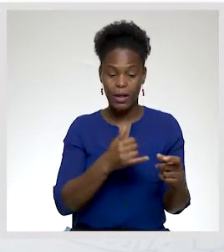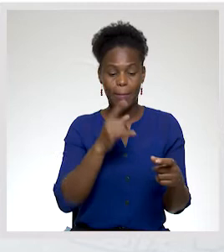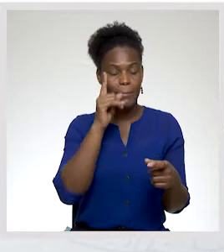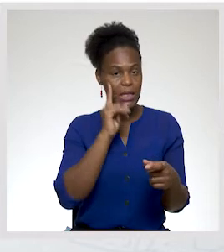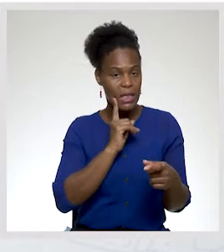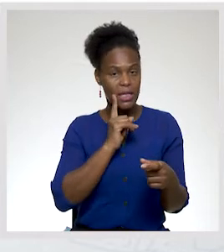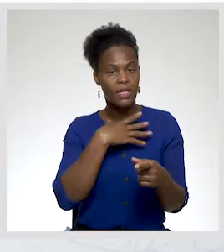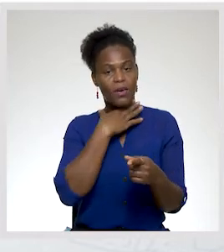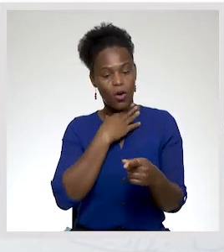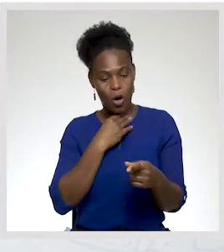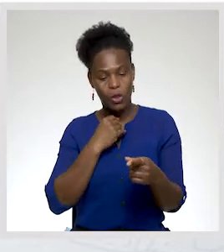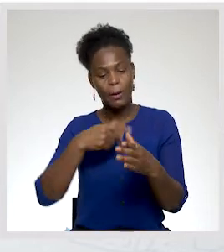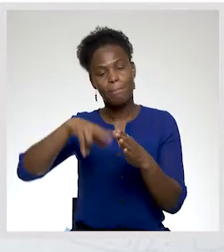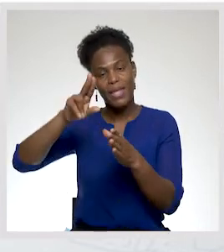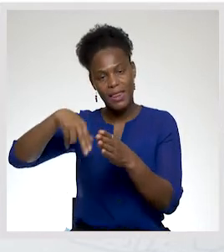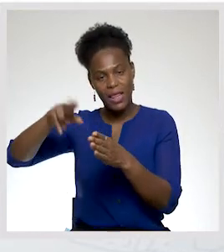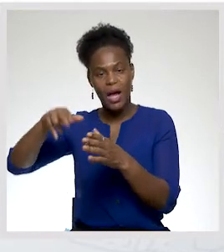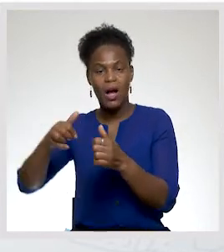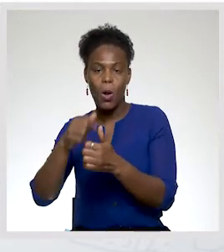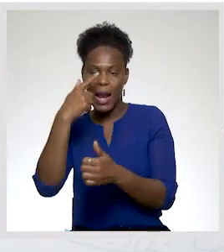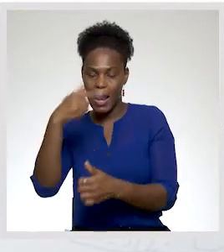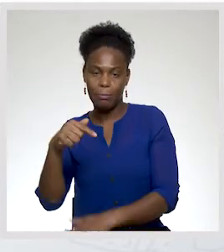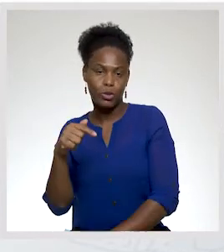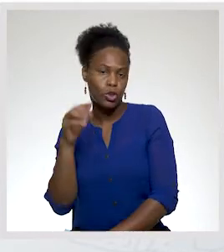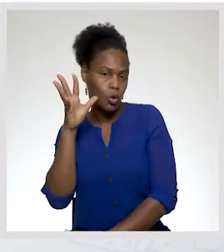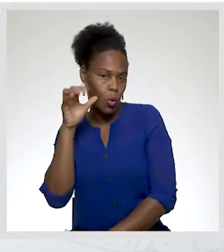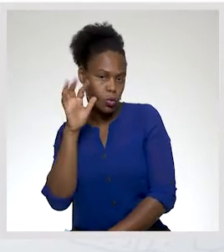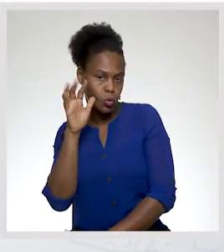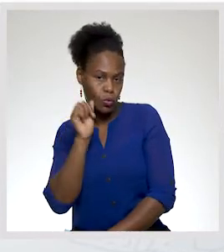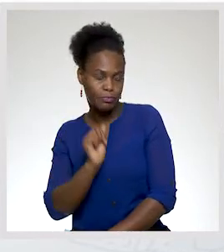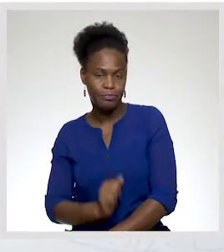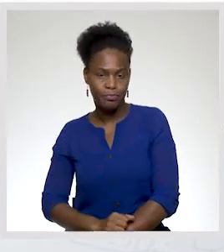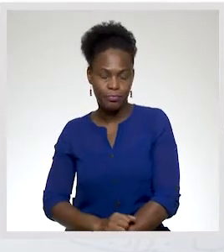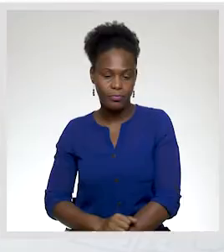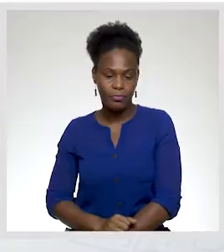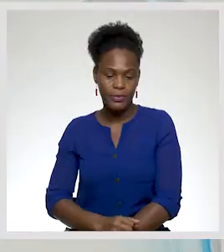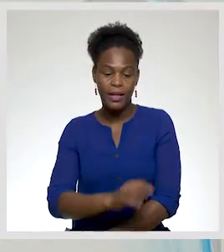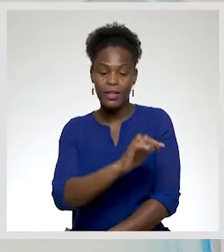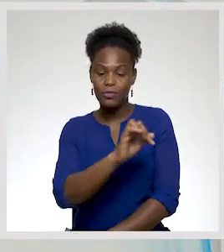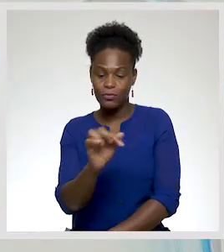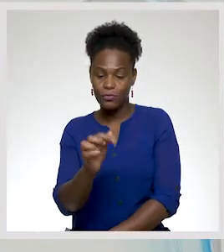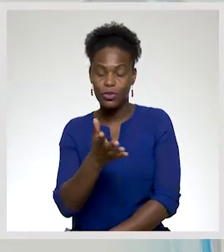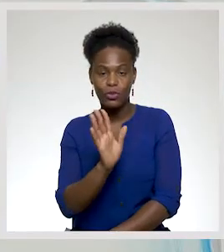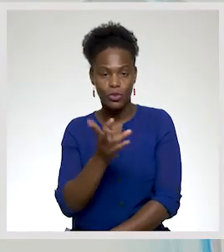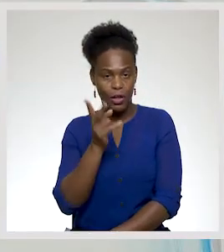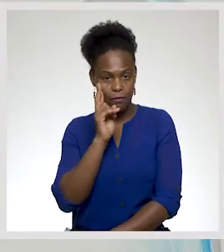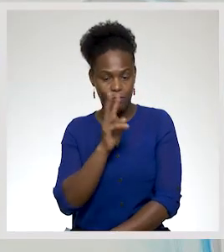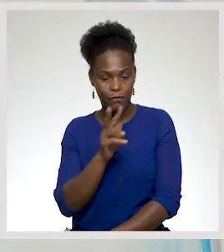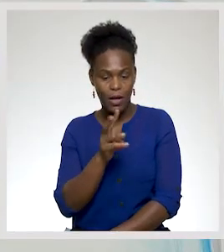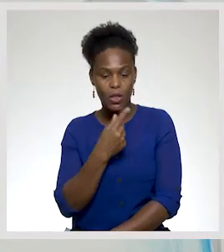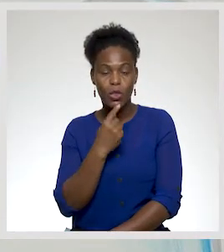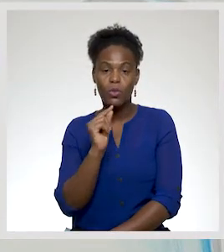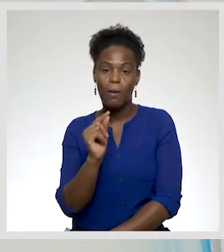a menina gosta de pintar com o lápis roxo. Vocês repararam que